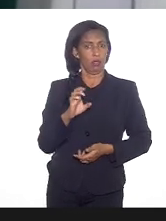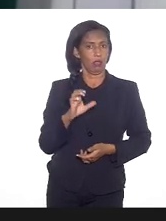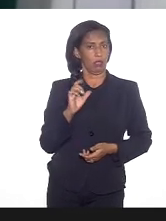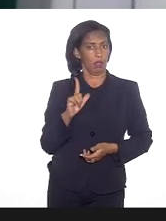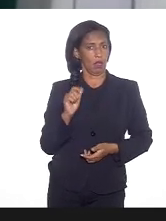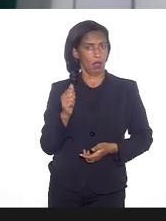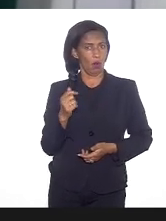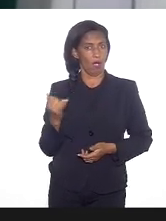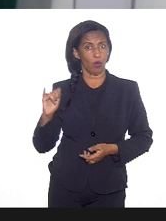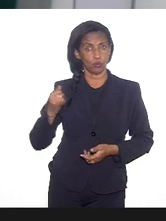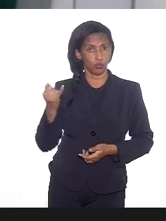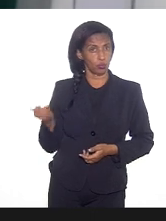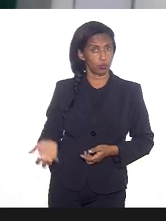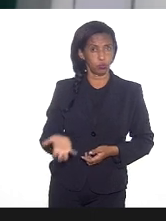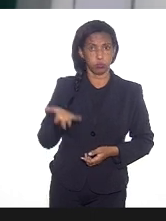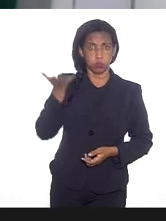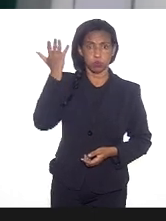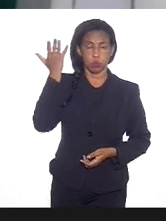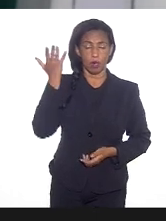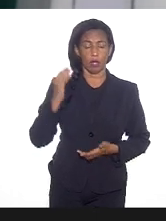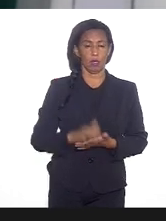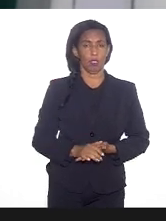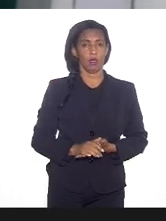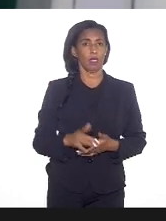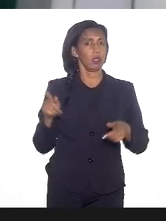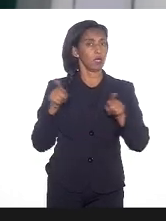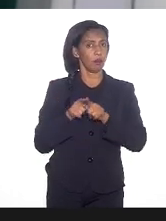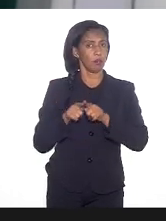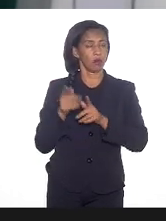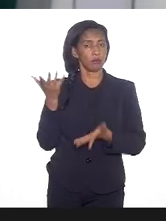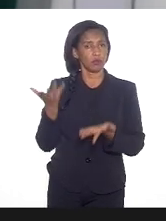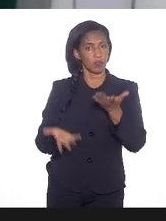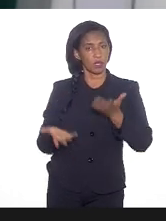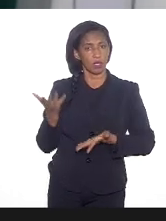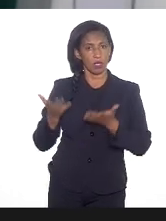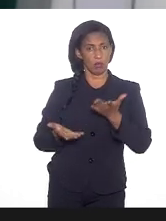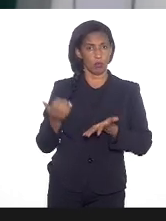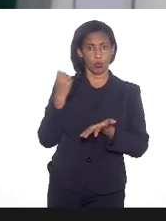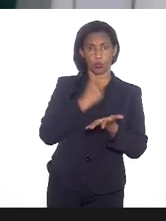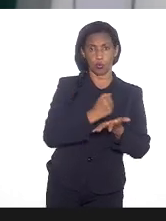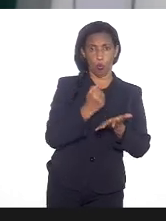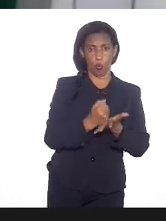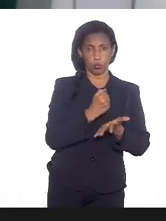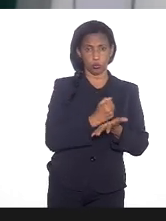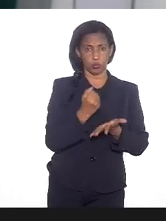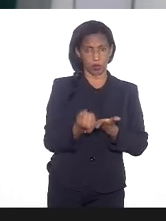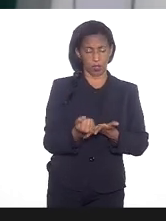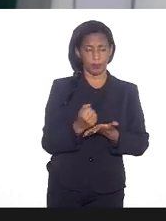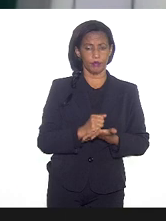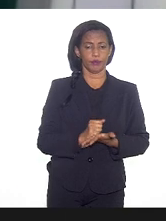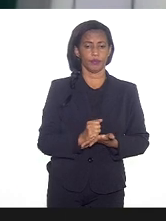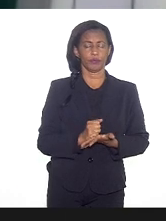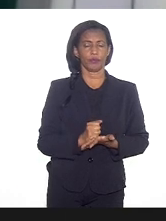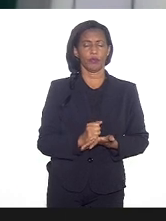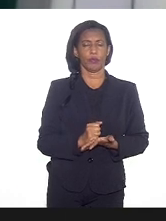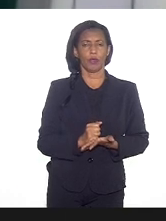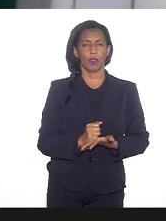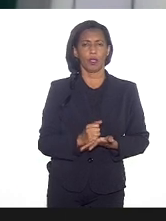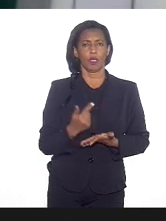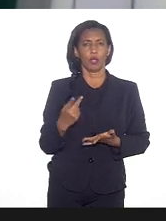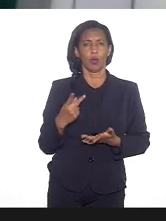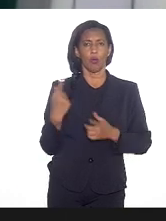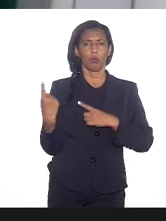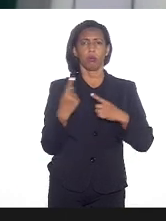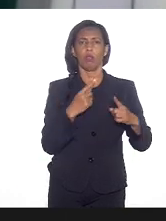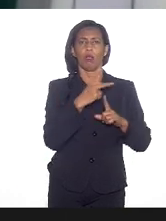taxas de juros abusivas e dos imensos desequilíbrios entre as partes contratadas, desequilíbrio em desfavor do Rio